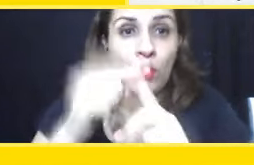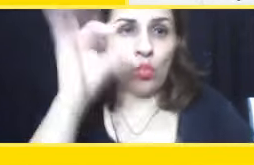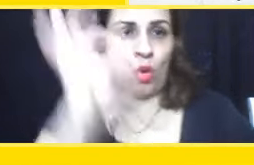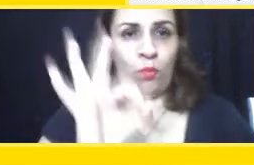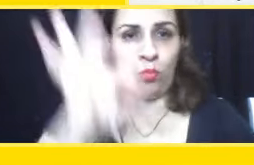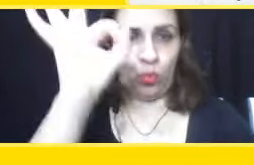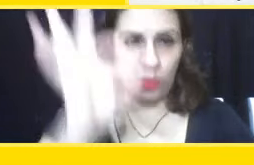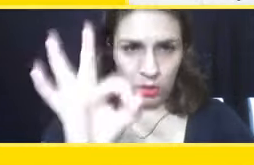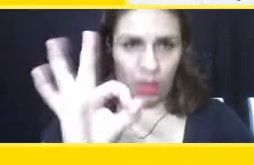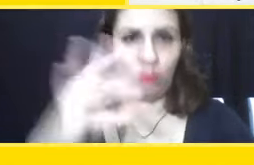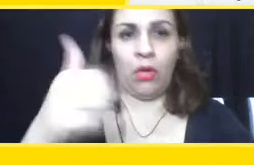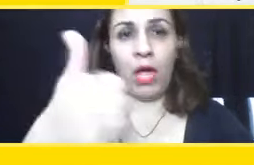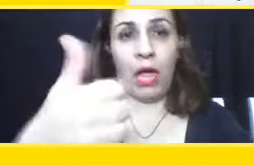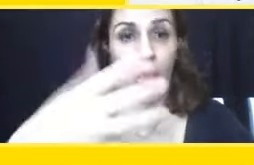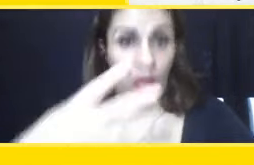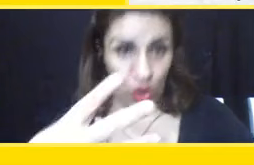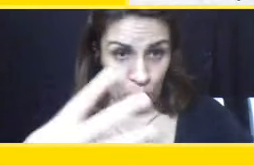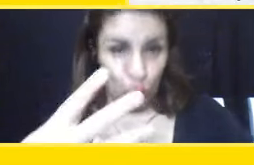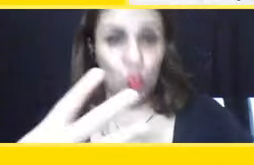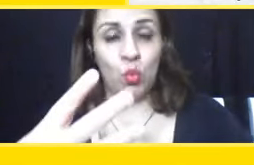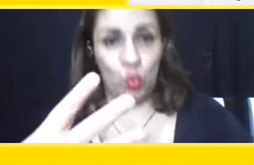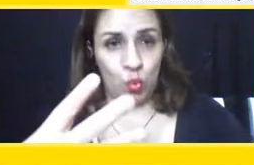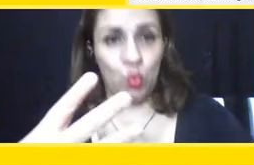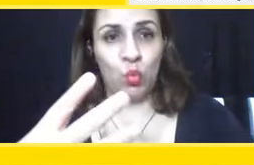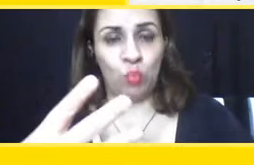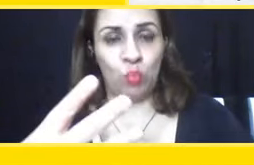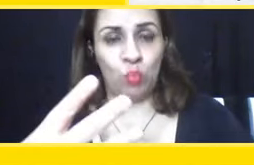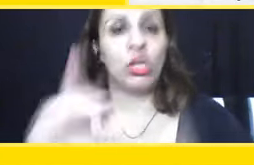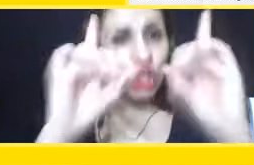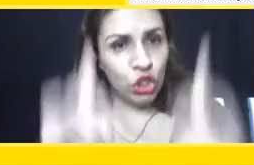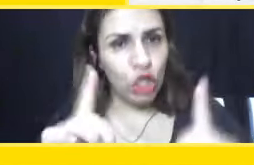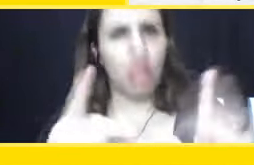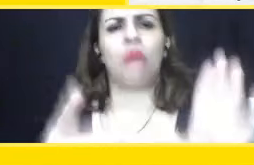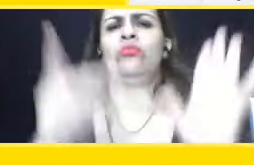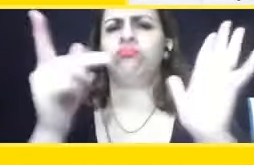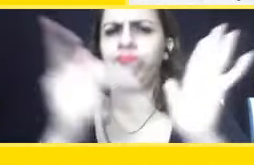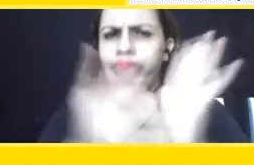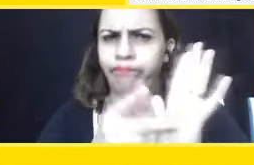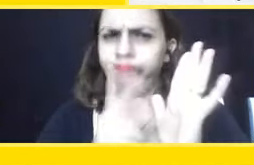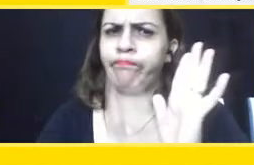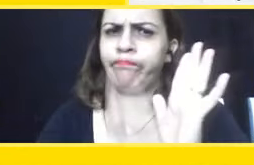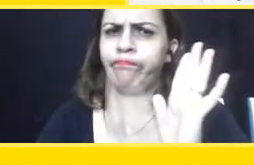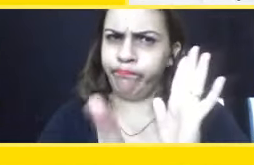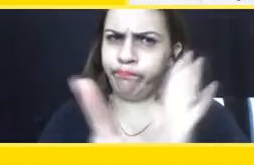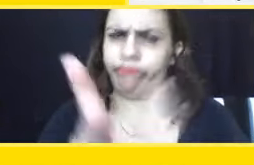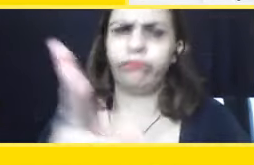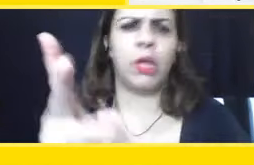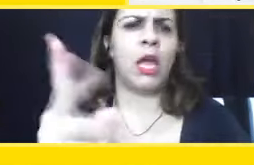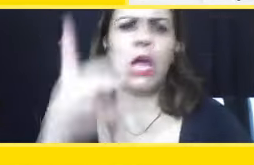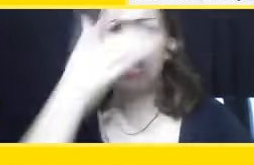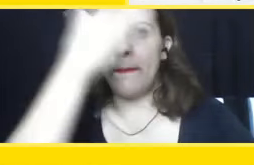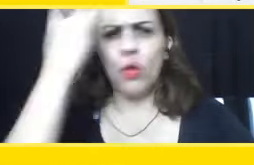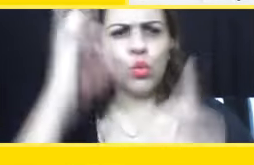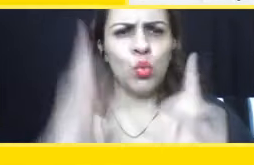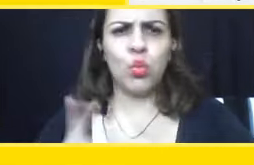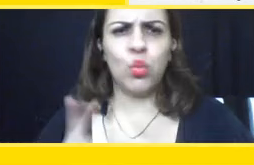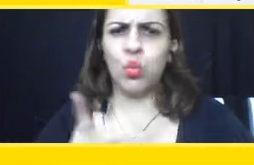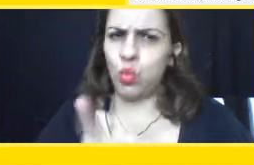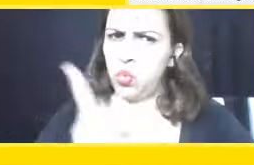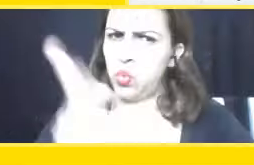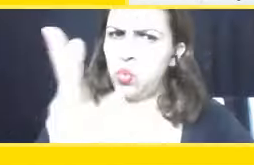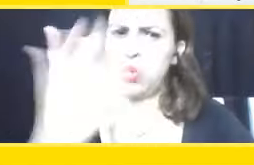né, que mudaram. Permanece todos os direitos dos autistas, todas as pessoas com deficiência. A gente gostaria